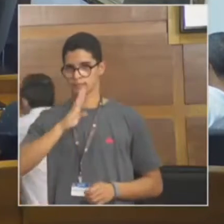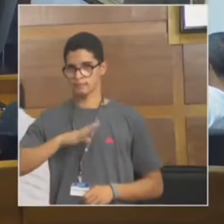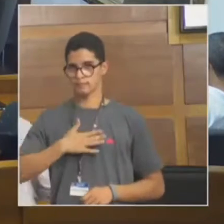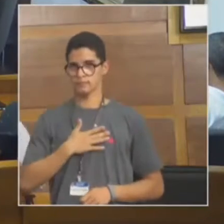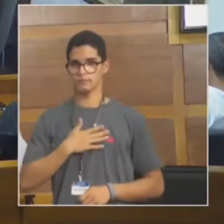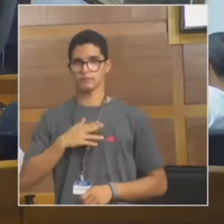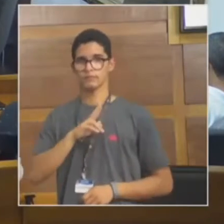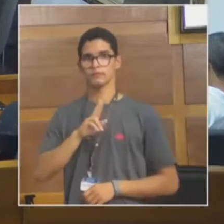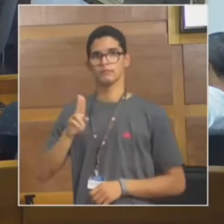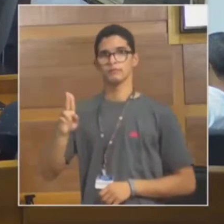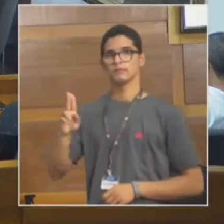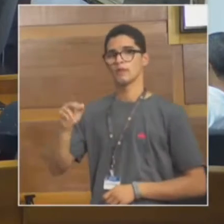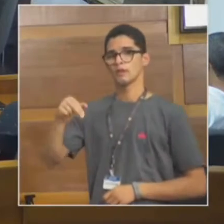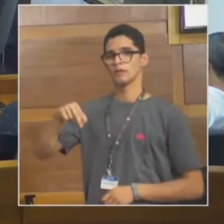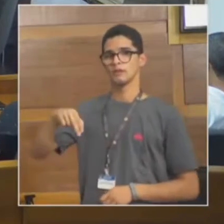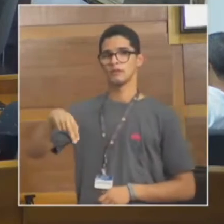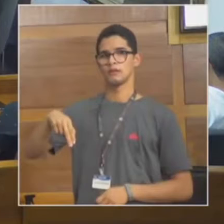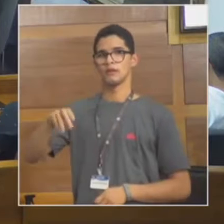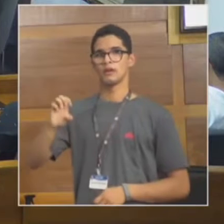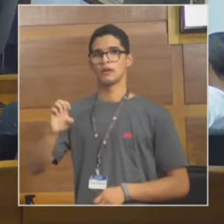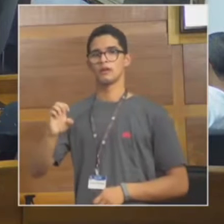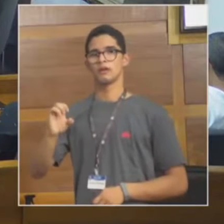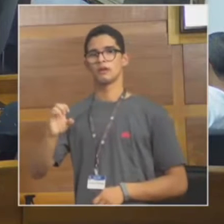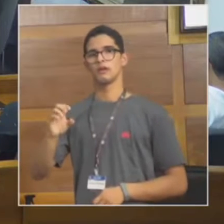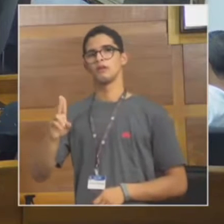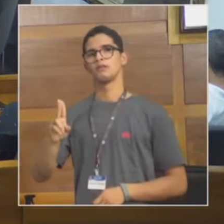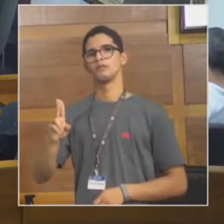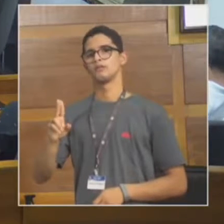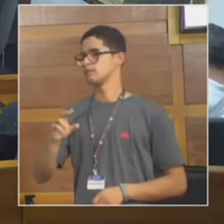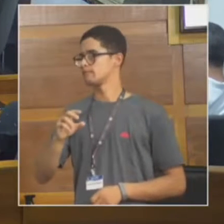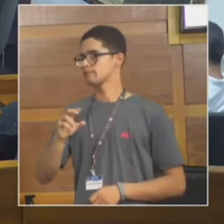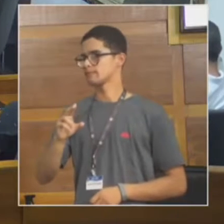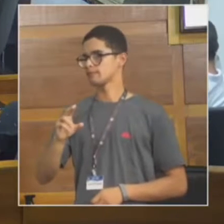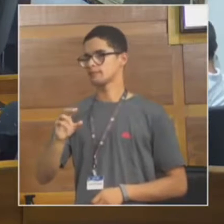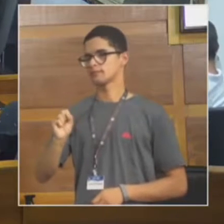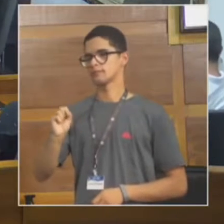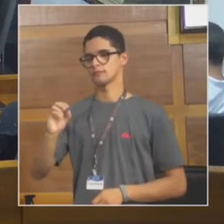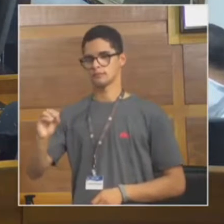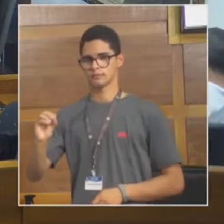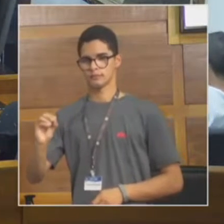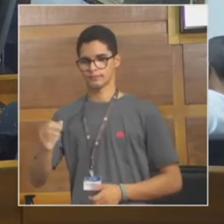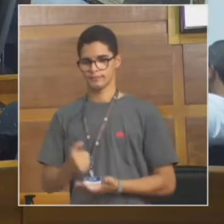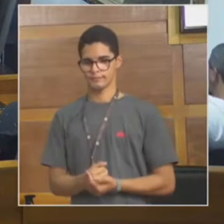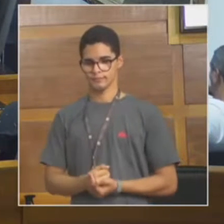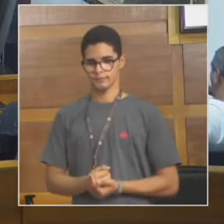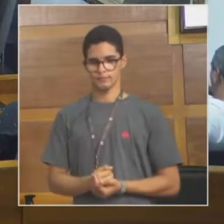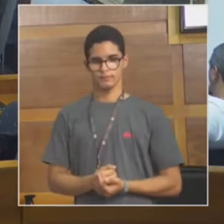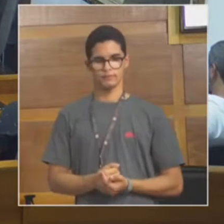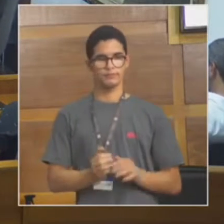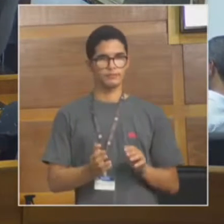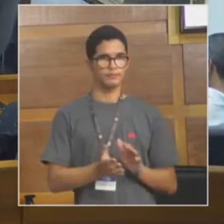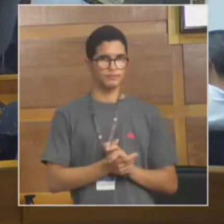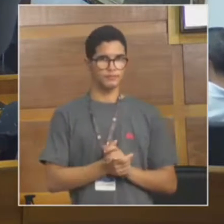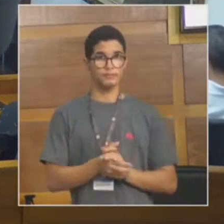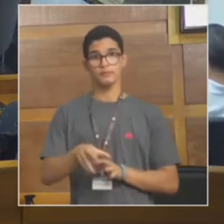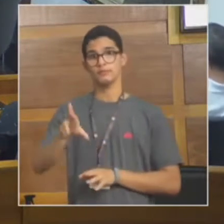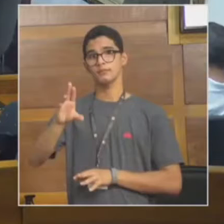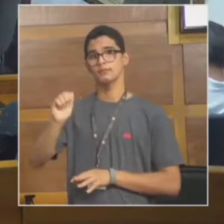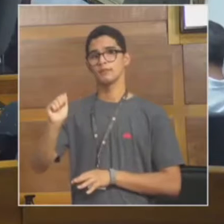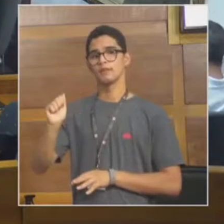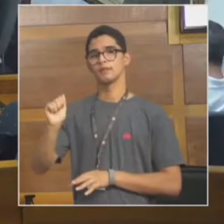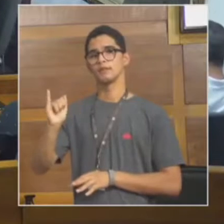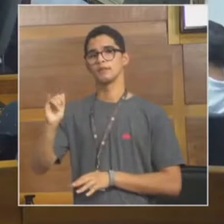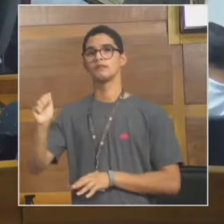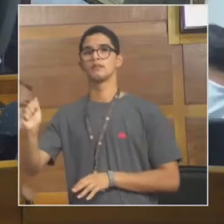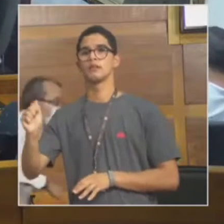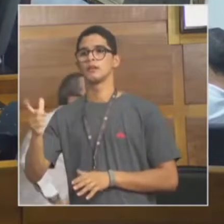é Nelson William gente vamos lá por parte arraia é uma necessidade para ontem né pedi da raia para botar os